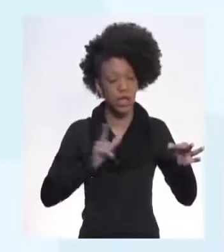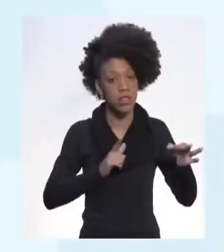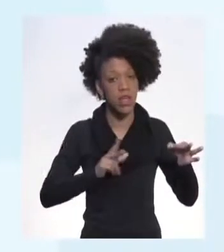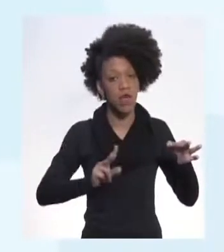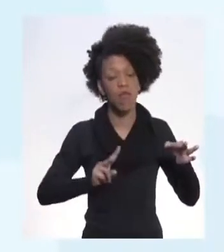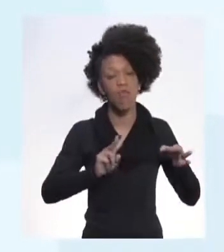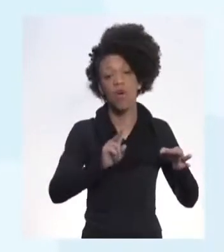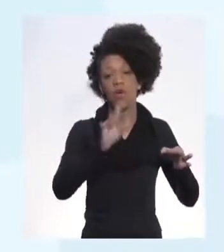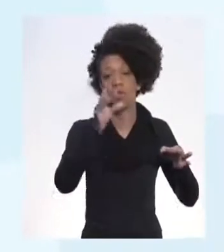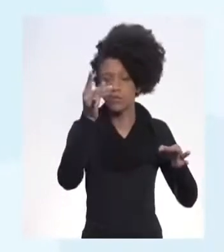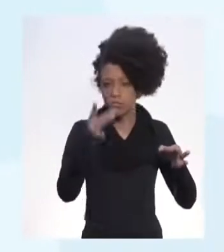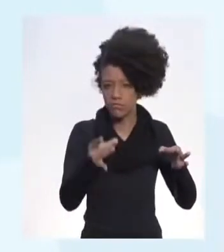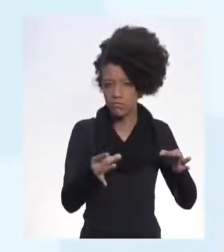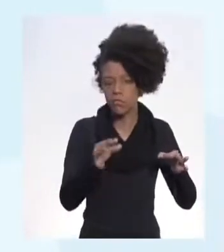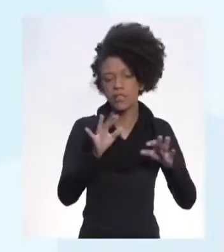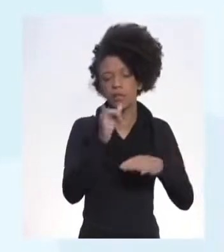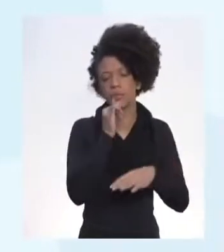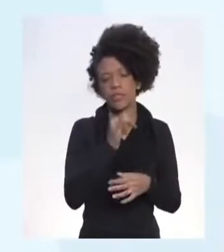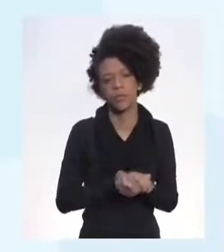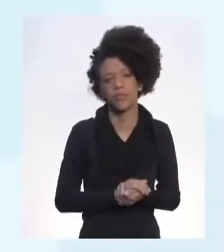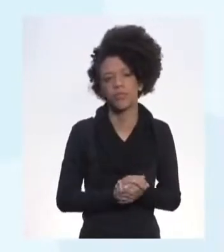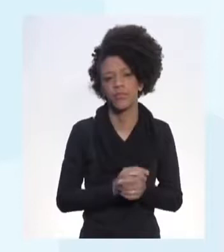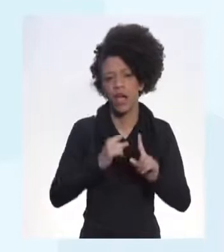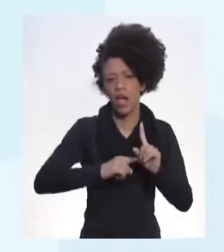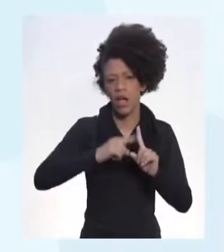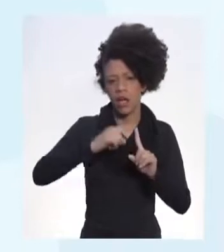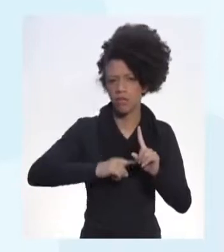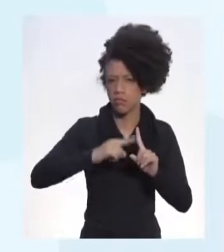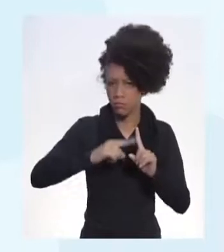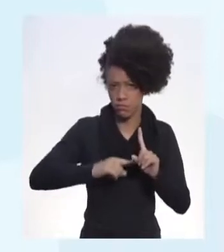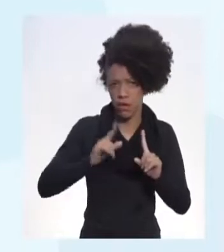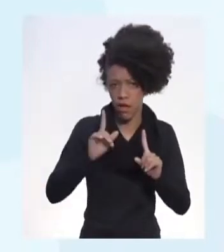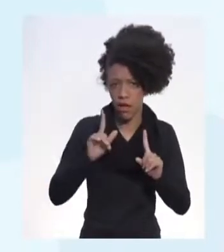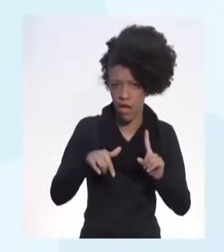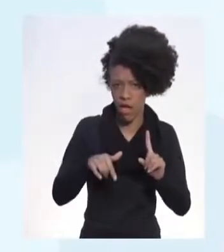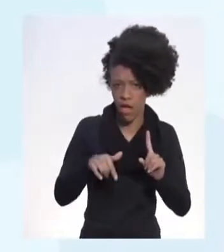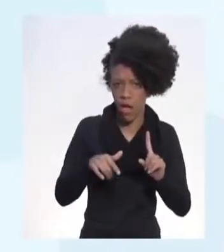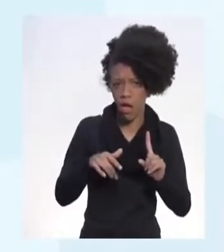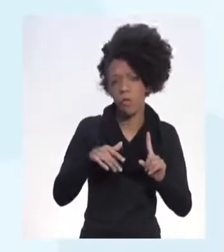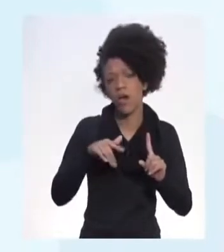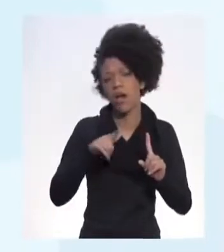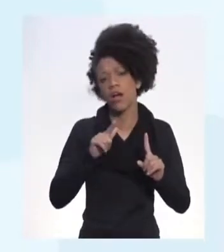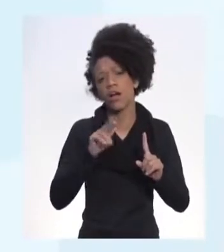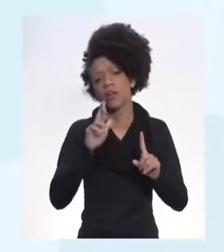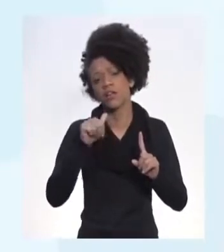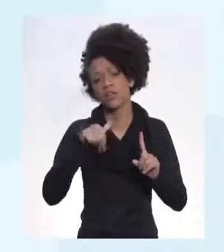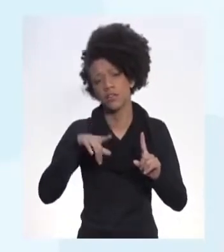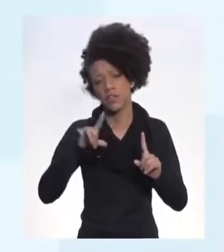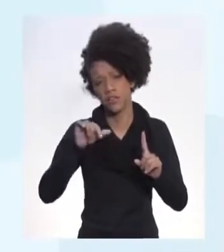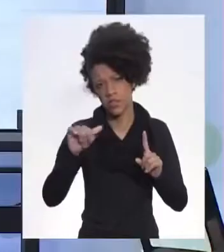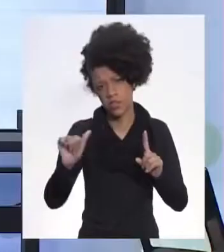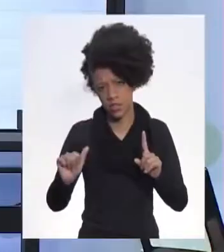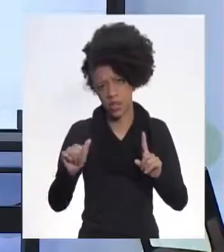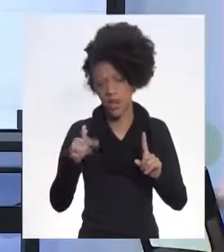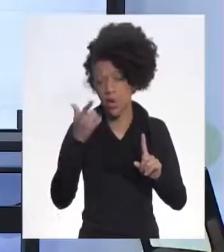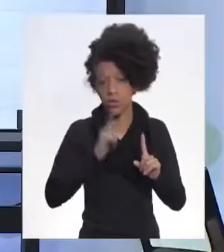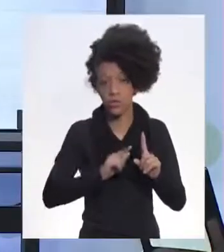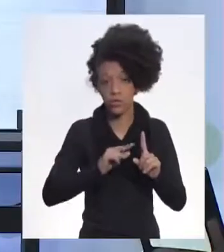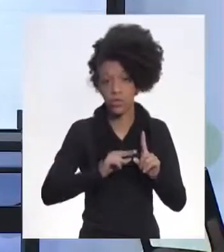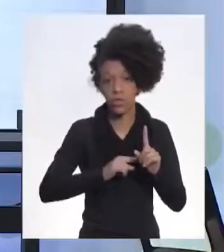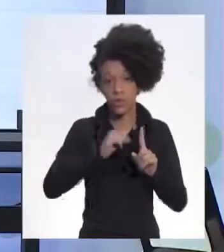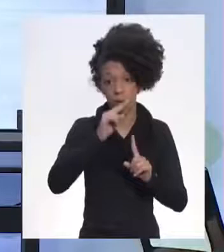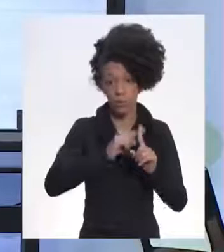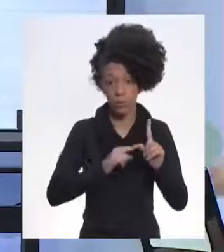valor específico. Então, por exemplo, a temperatura é uma grandeza, eu consigo medir o valor. Então, eu sei quantos graus,